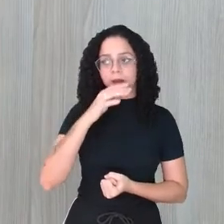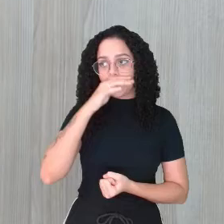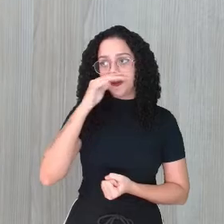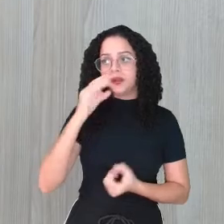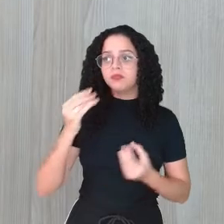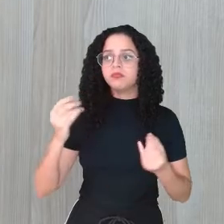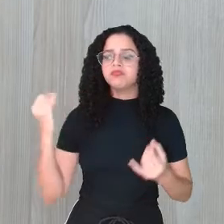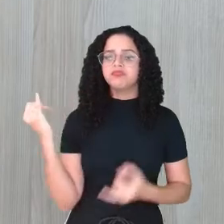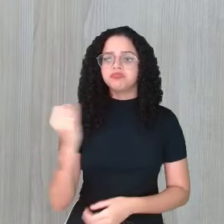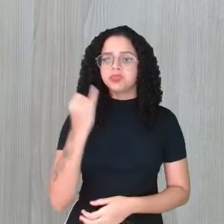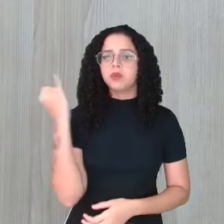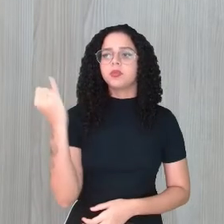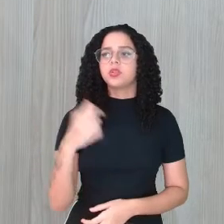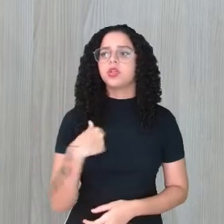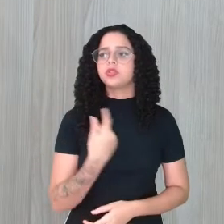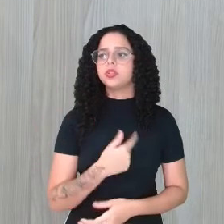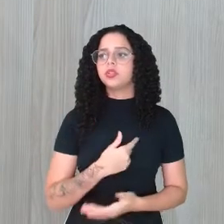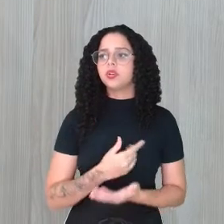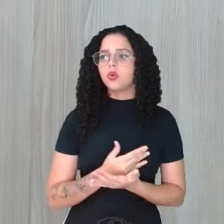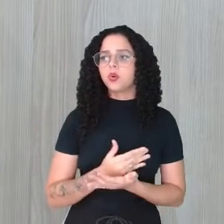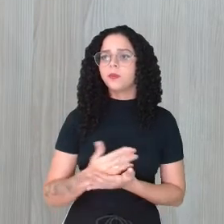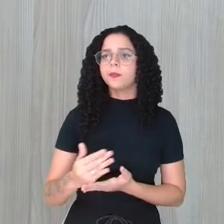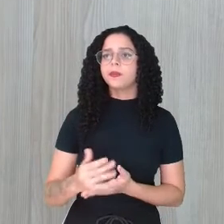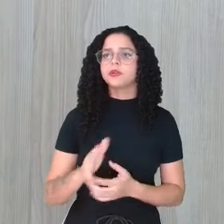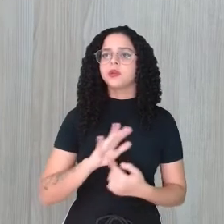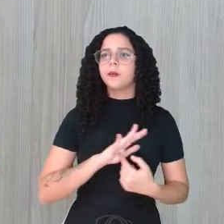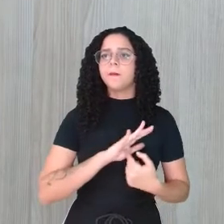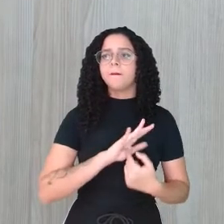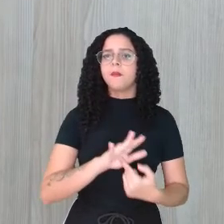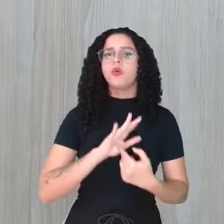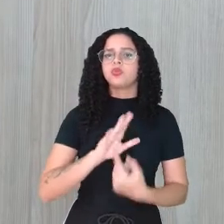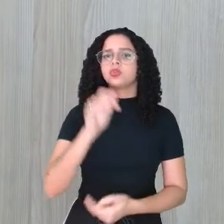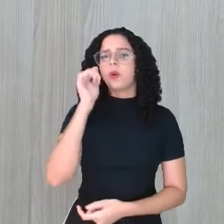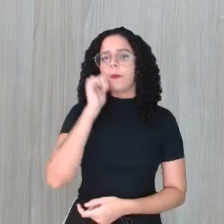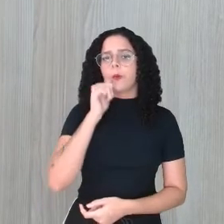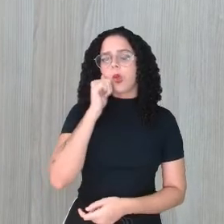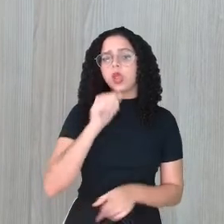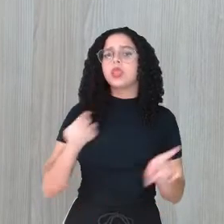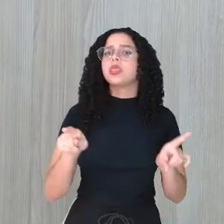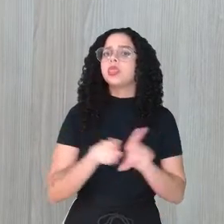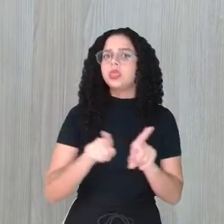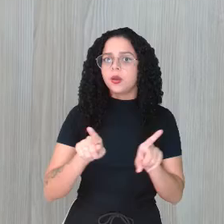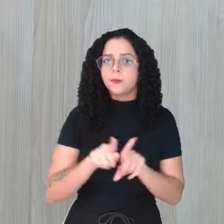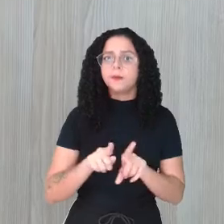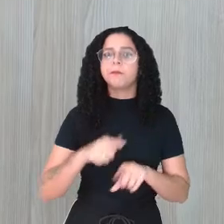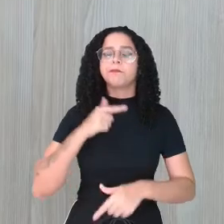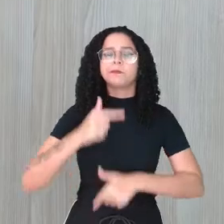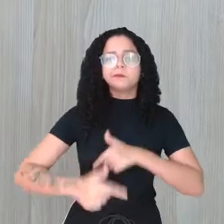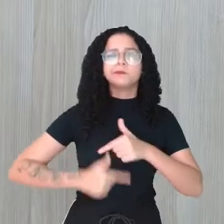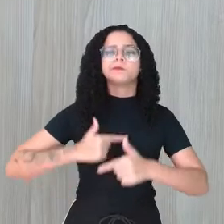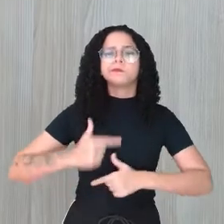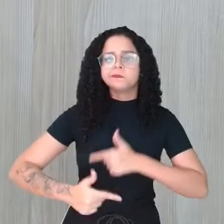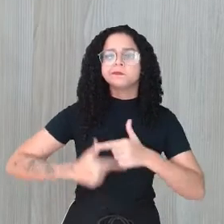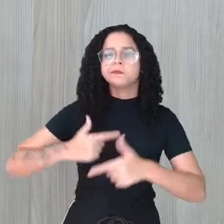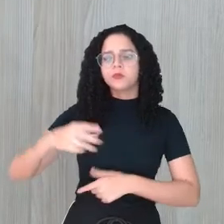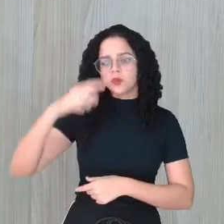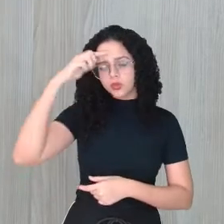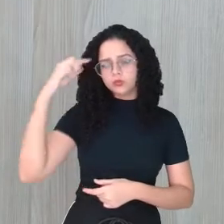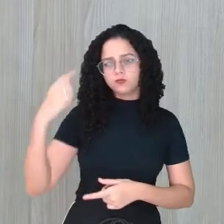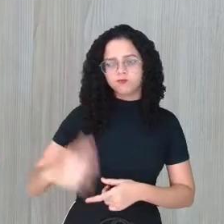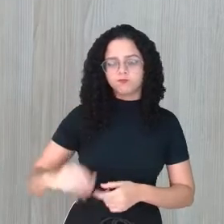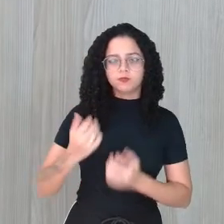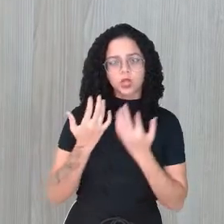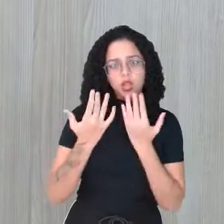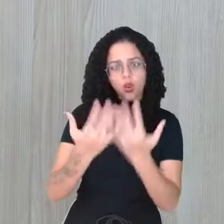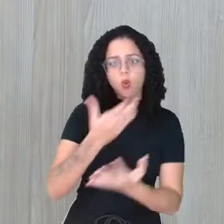super importante a gente começar a mostrar que as mulheres também estão aí, né, trabalhando com agroecologia, que